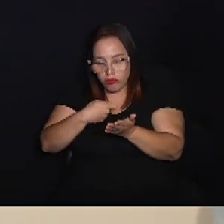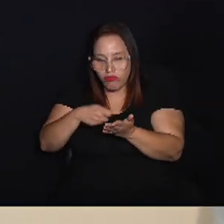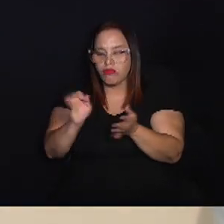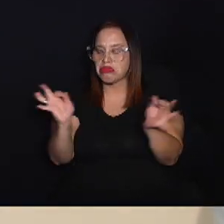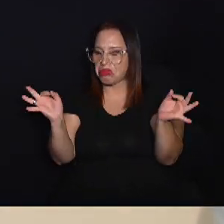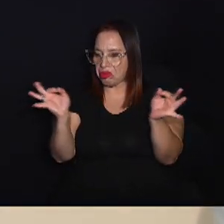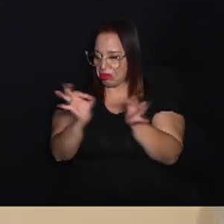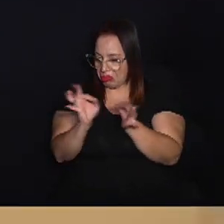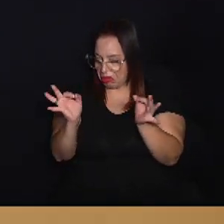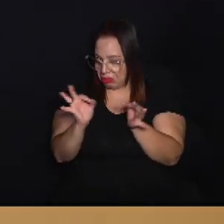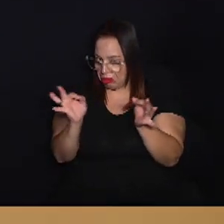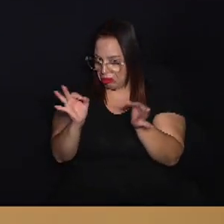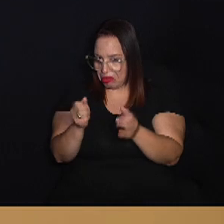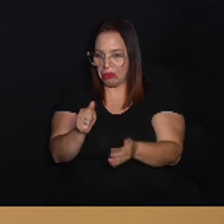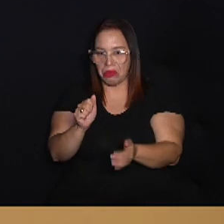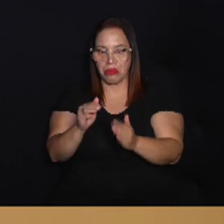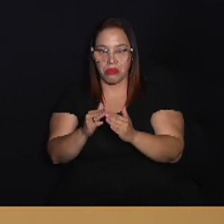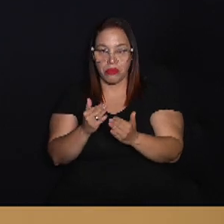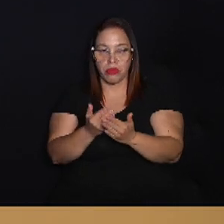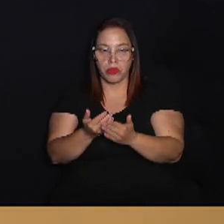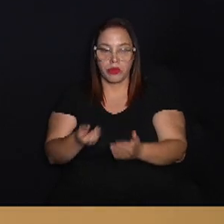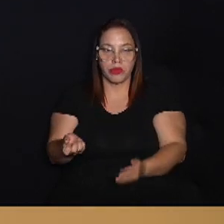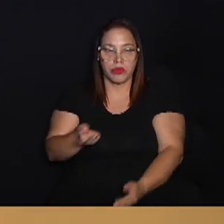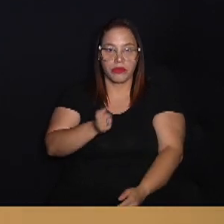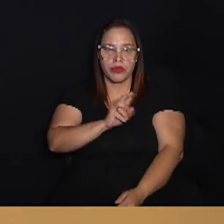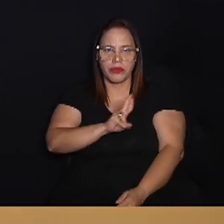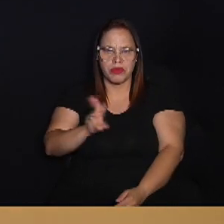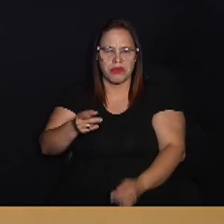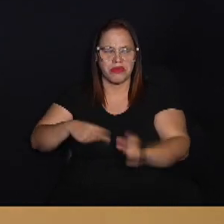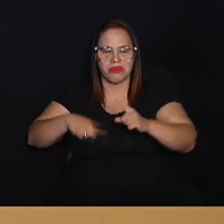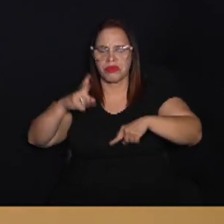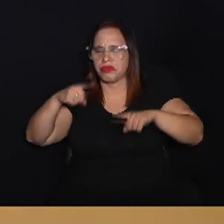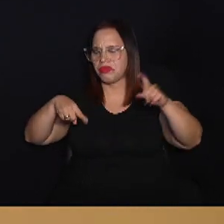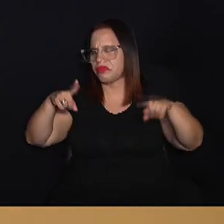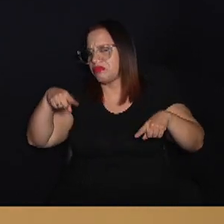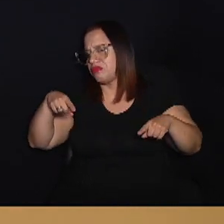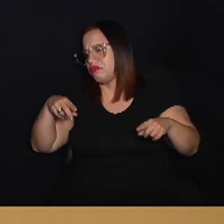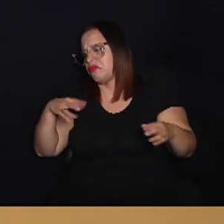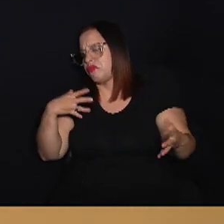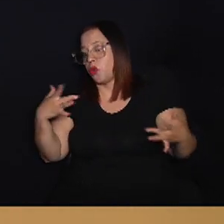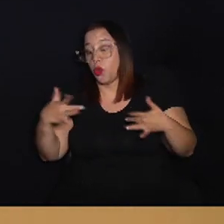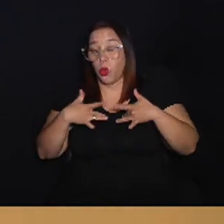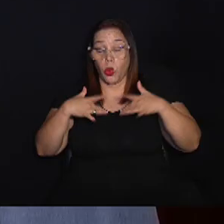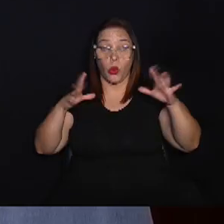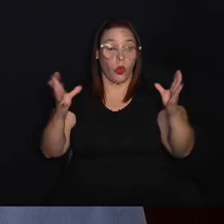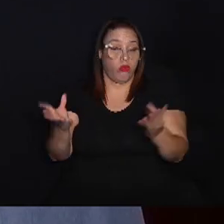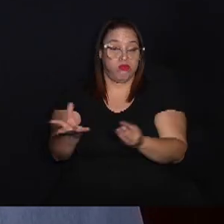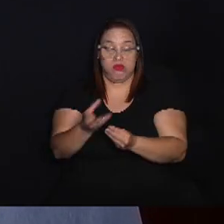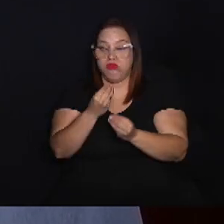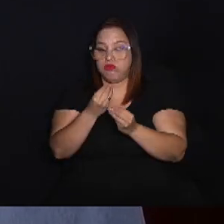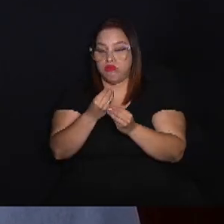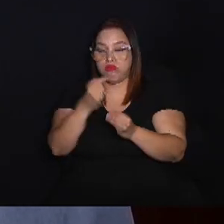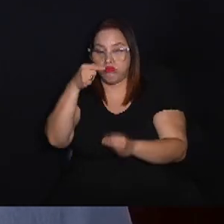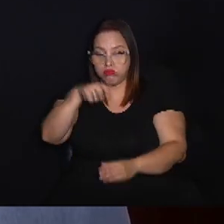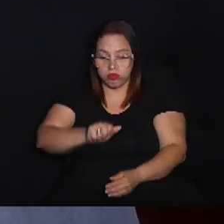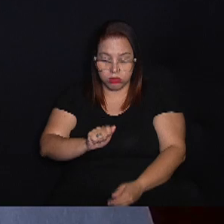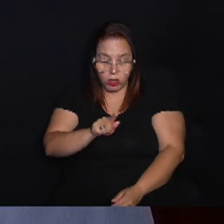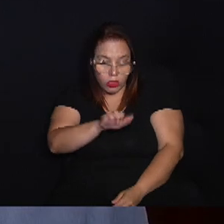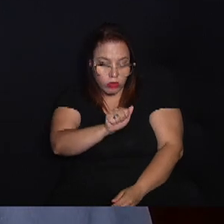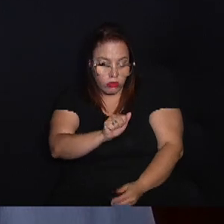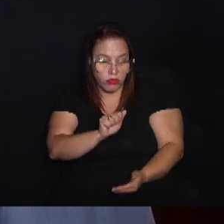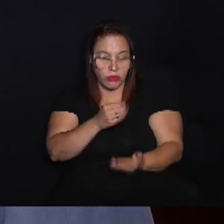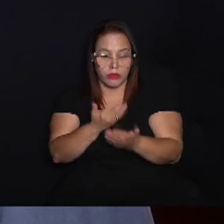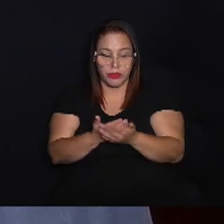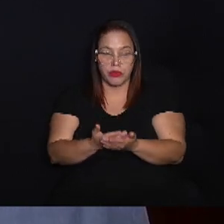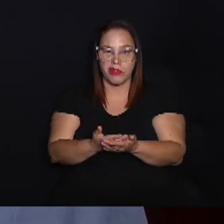talento, a academia também reúne nomes de diversas outras expressões artísticas. Esta academia, como sendo uma academia